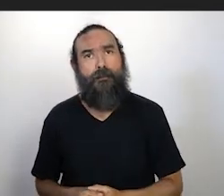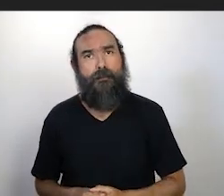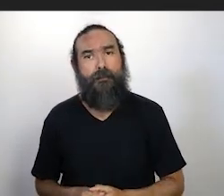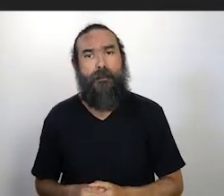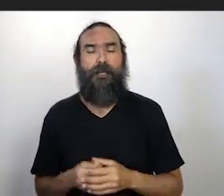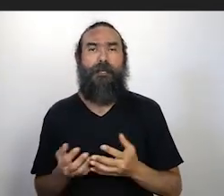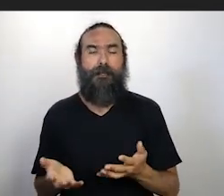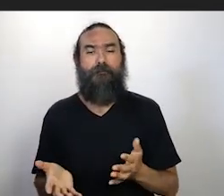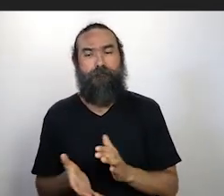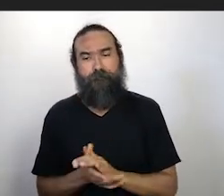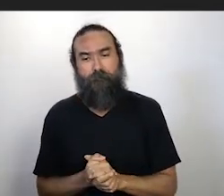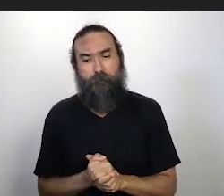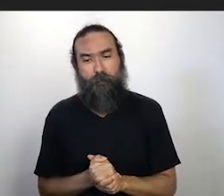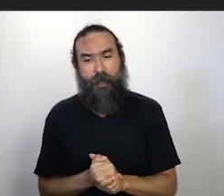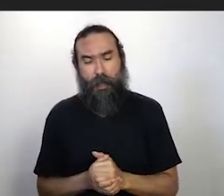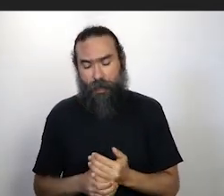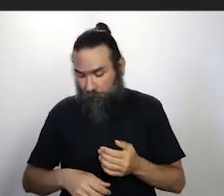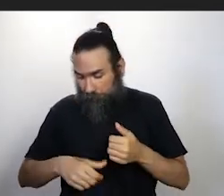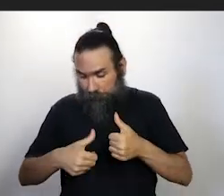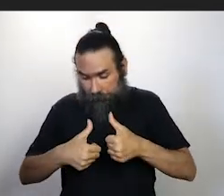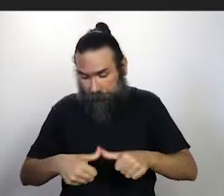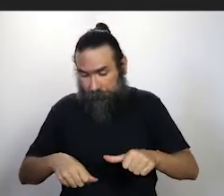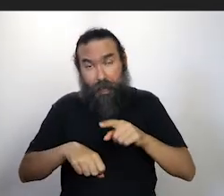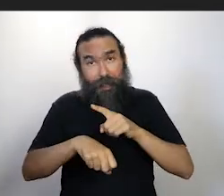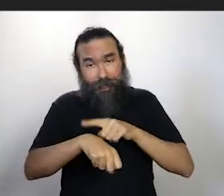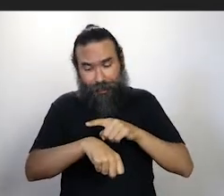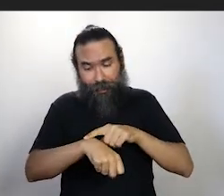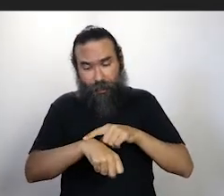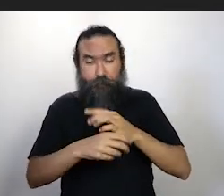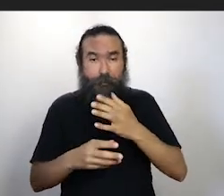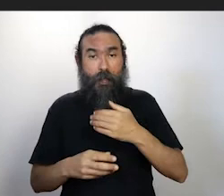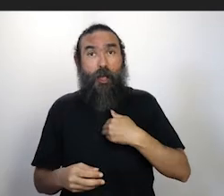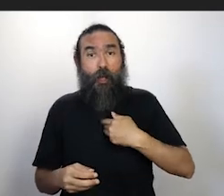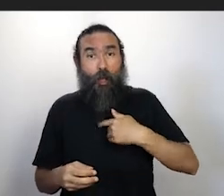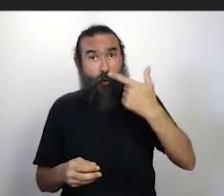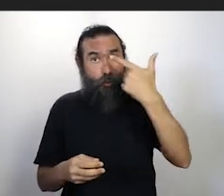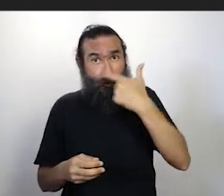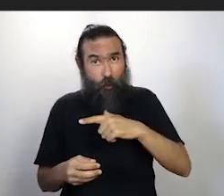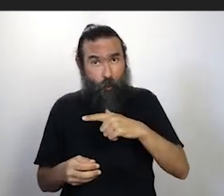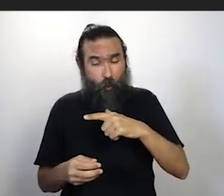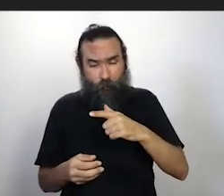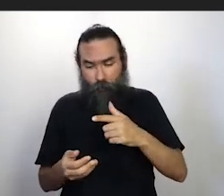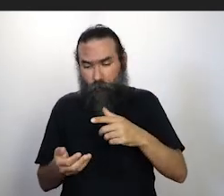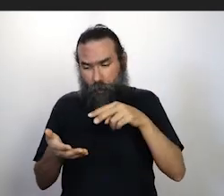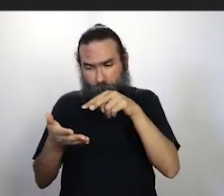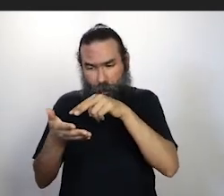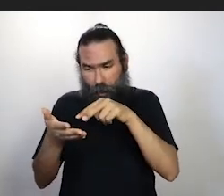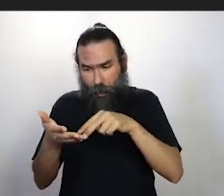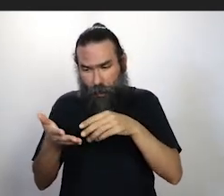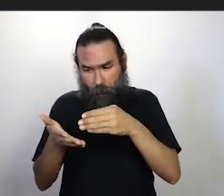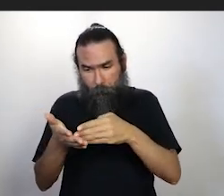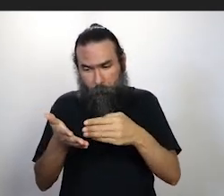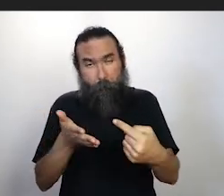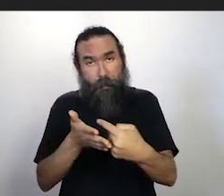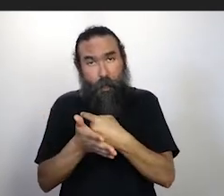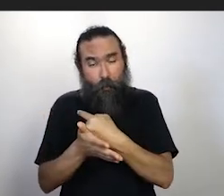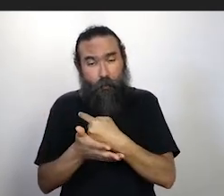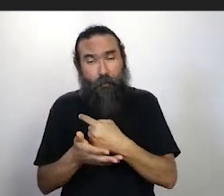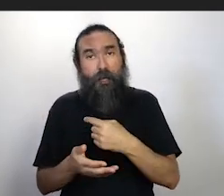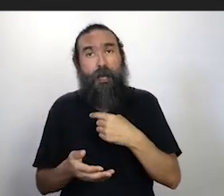por conta do tempo também, eu acho que a gente pode... Vou repetir a pergunta. E eu acredito